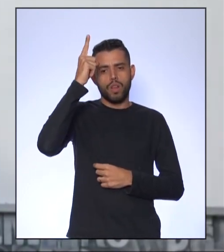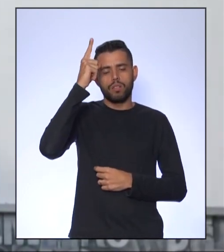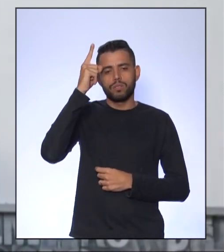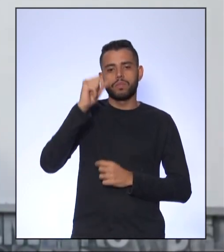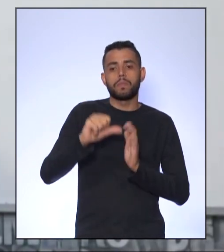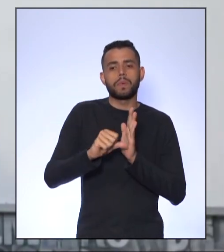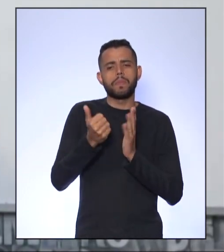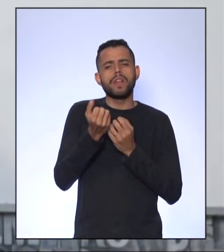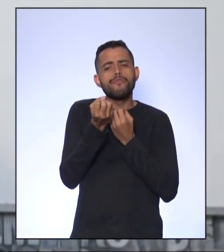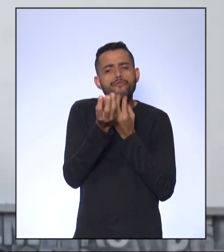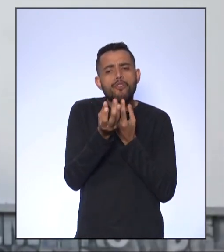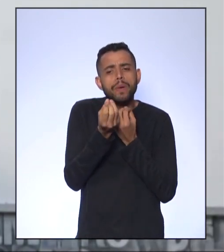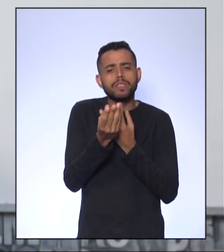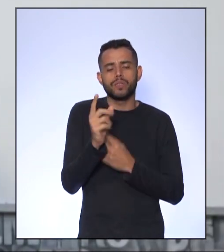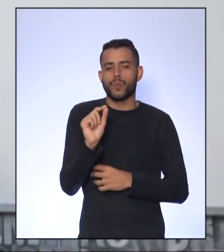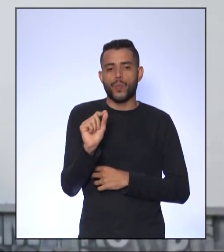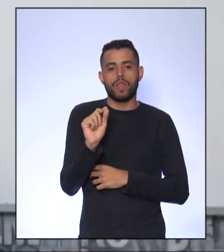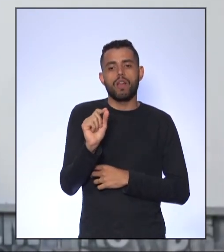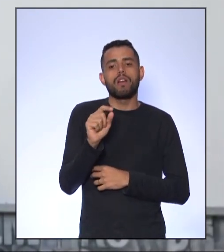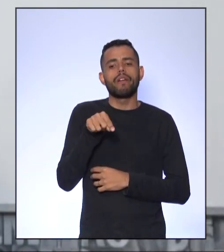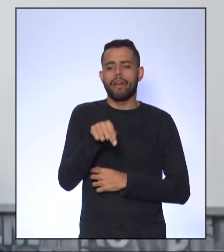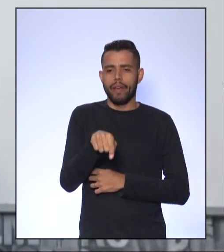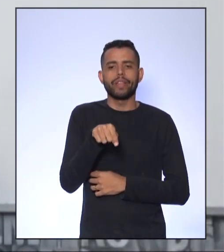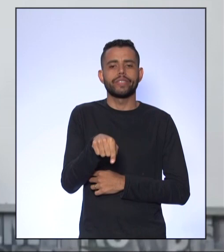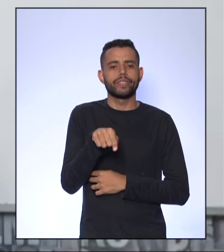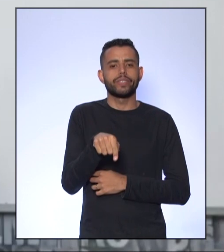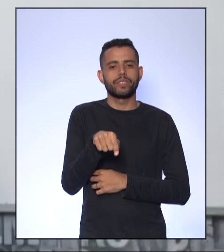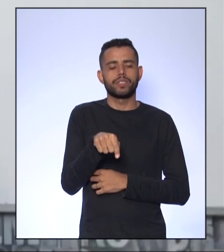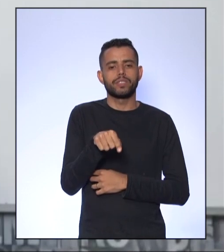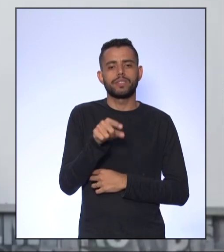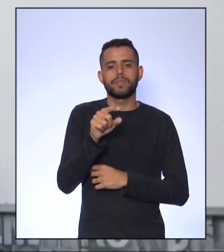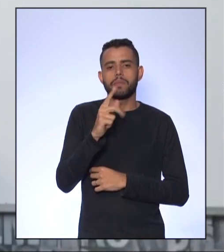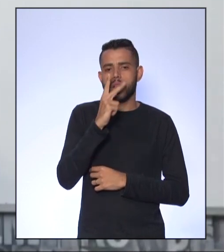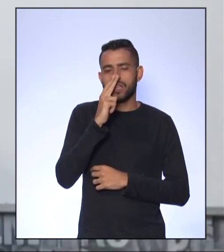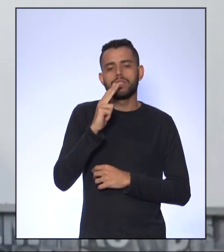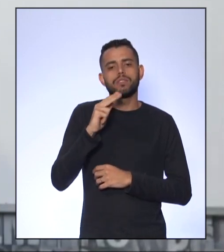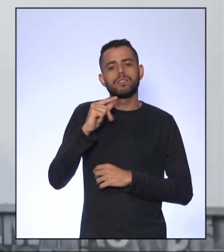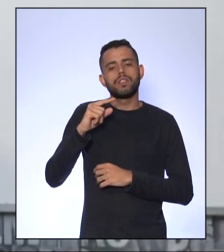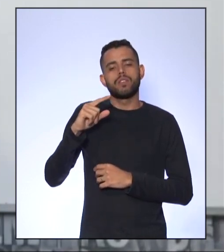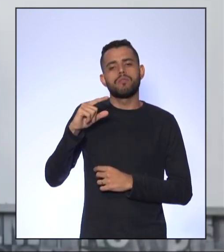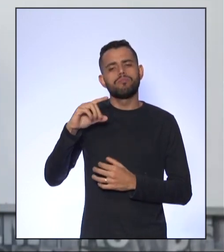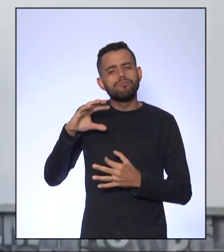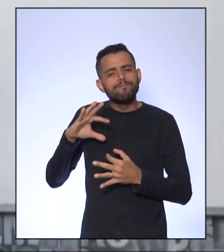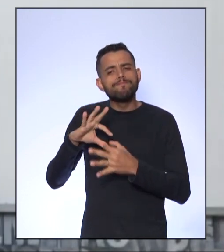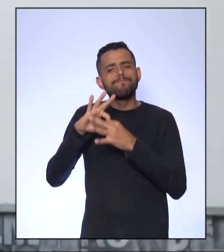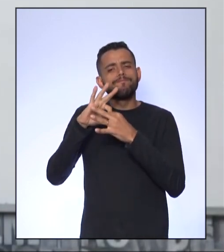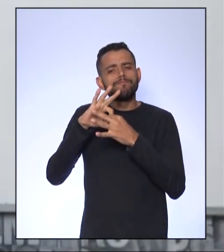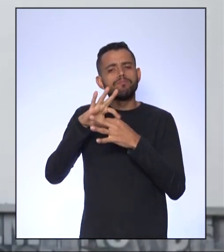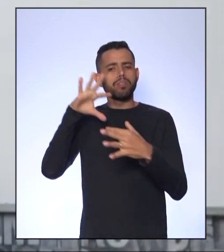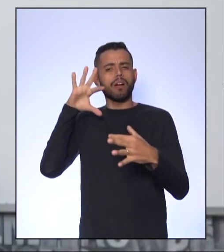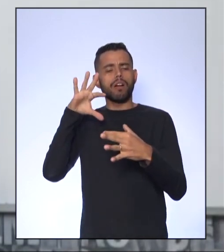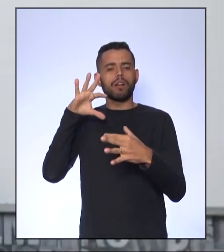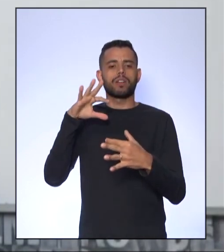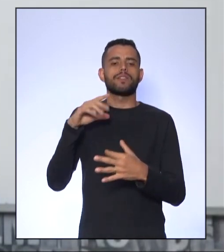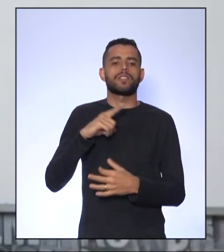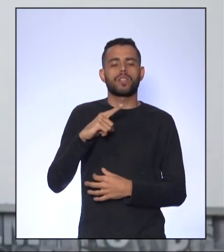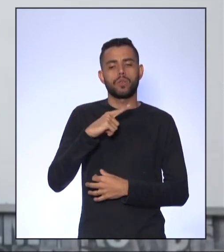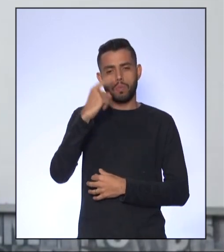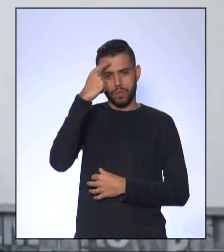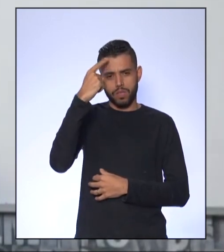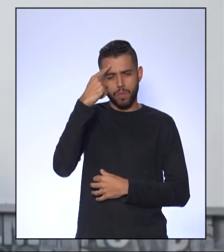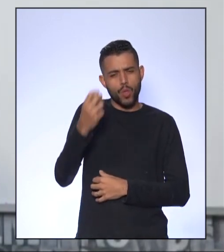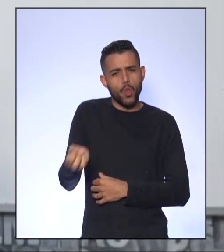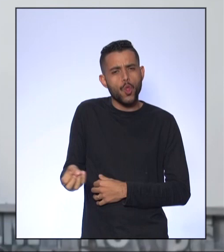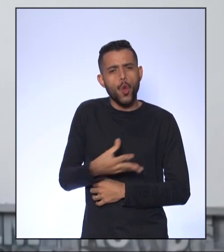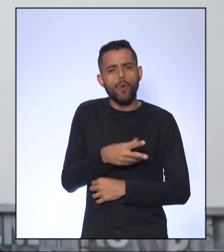vem à nossa cabeça é exatamente essa. Um elo de transição ou ruptura que vai trazer um novo pensamento, uma